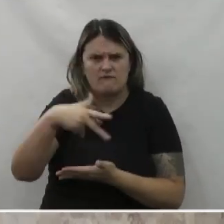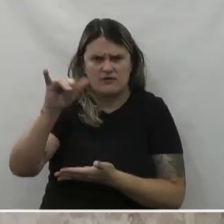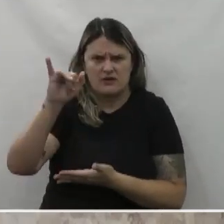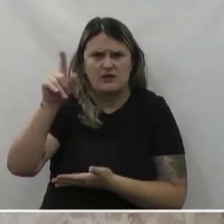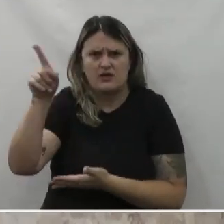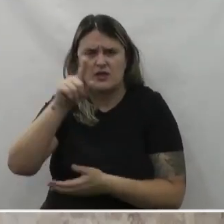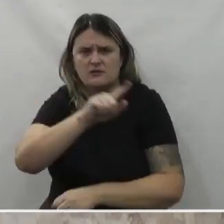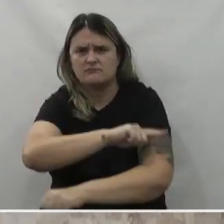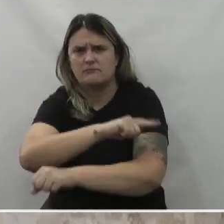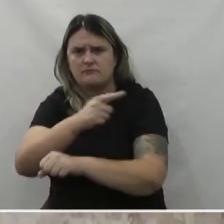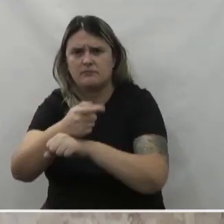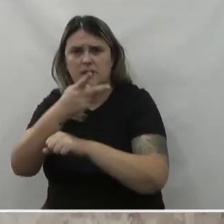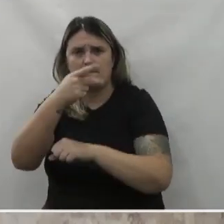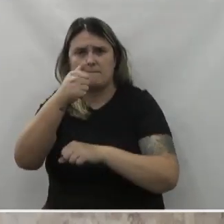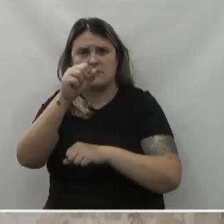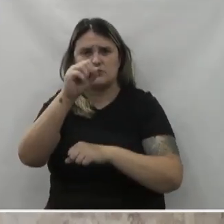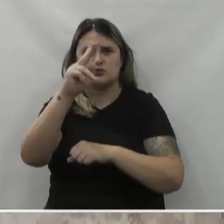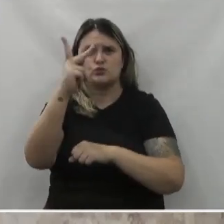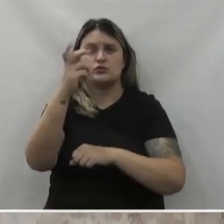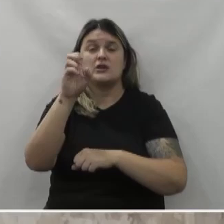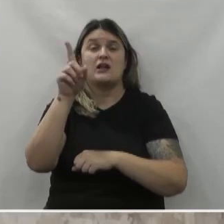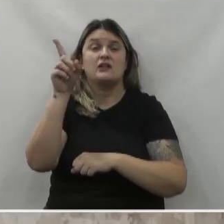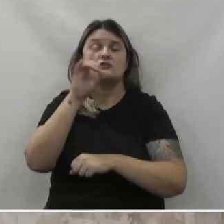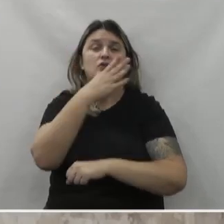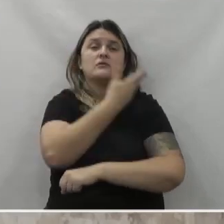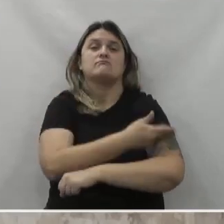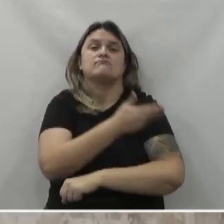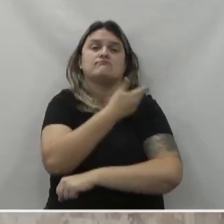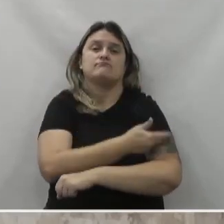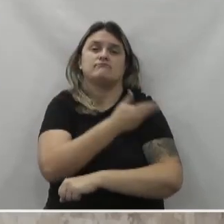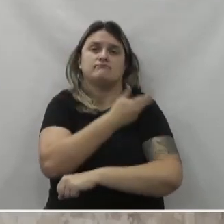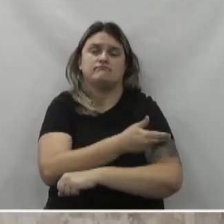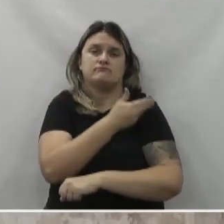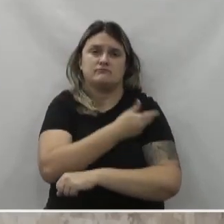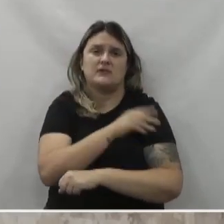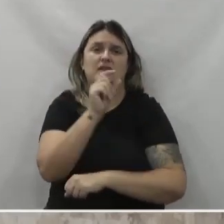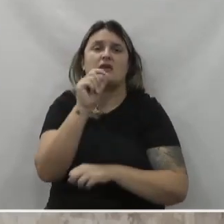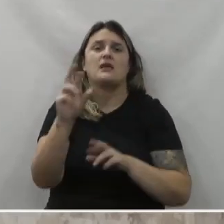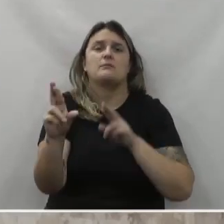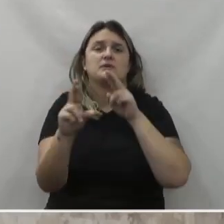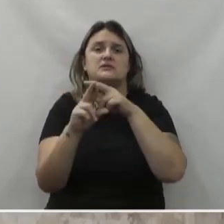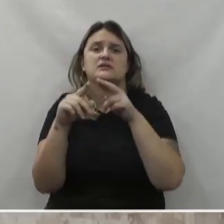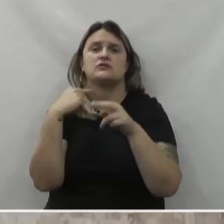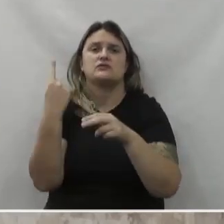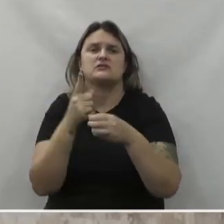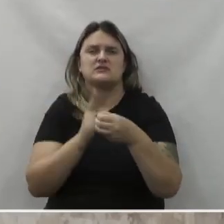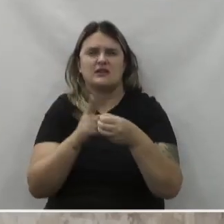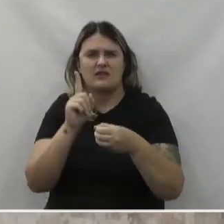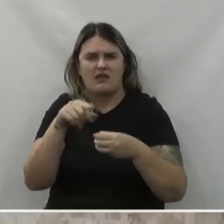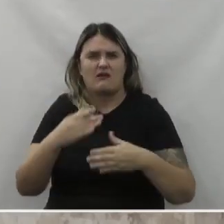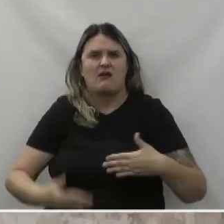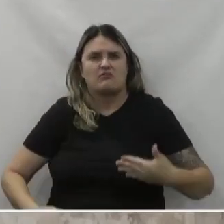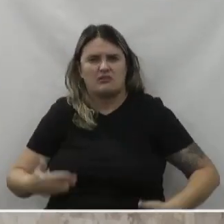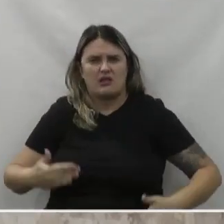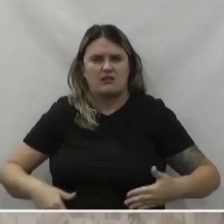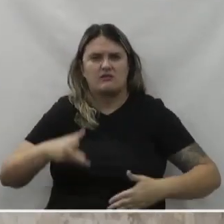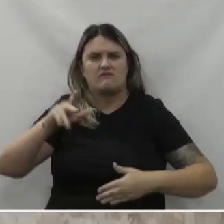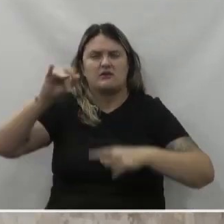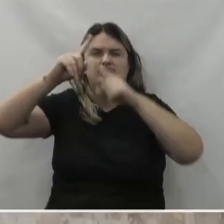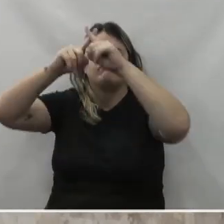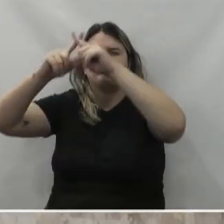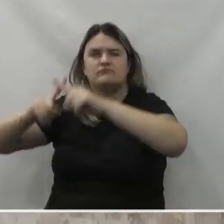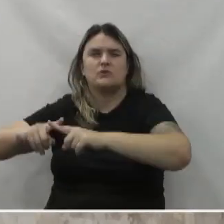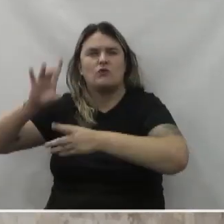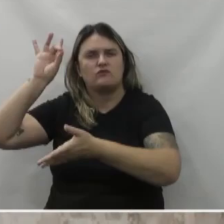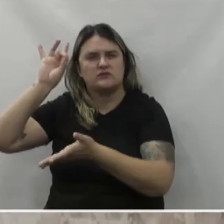Israel Pastucci, mas ali é mais treinamento de rendimento, para quem representa o município de União da Vitória em competições